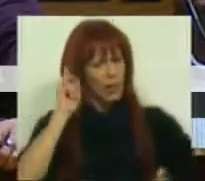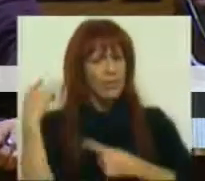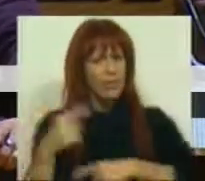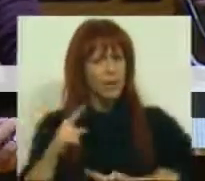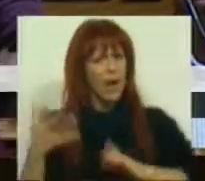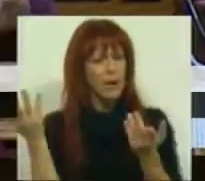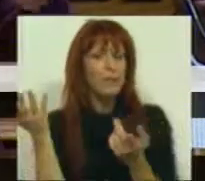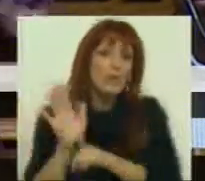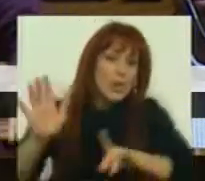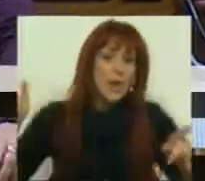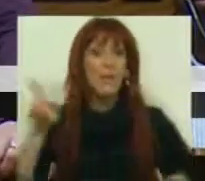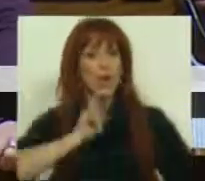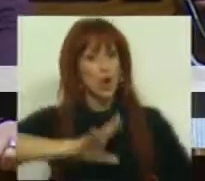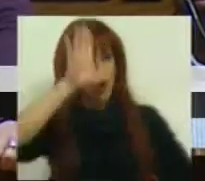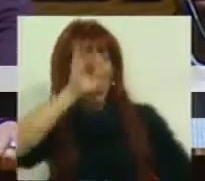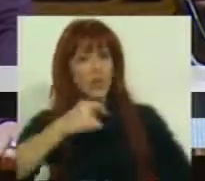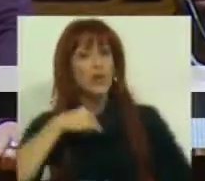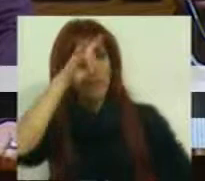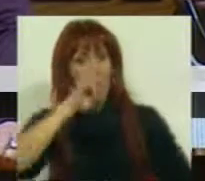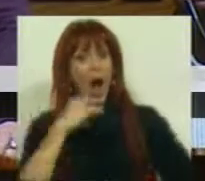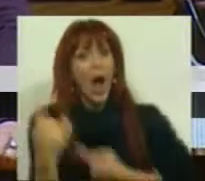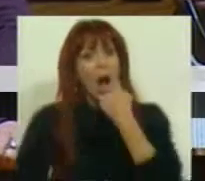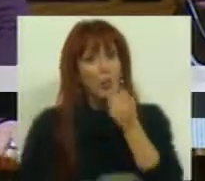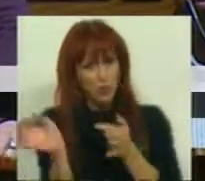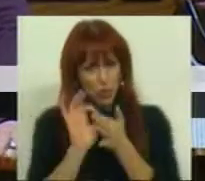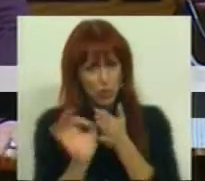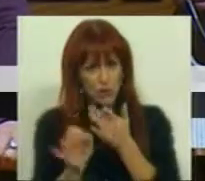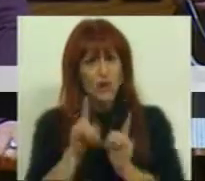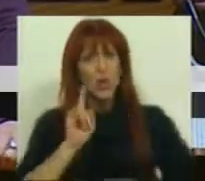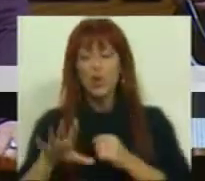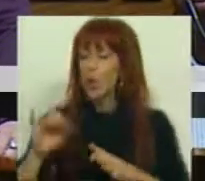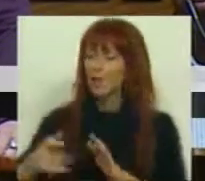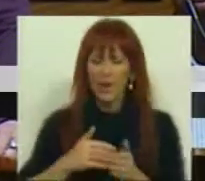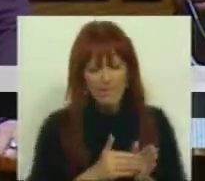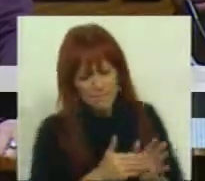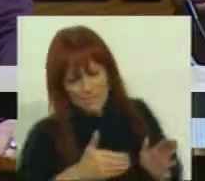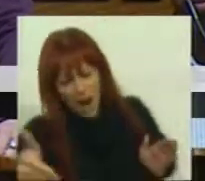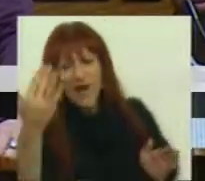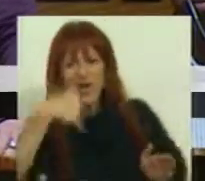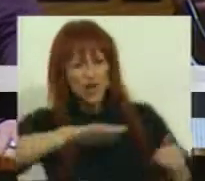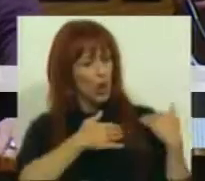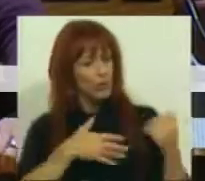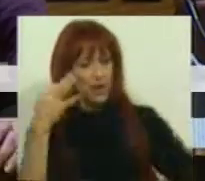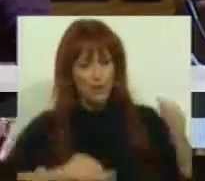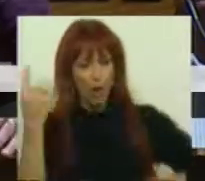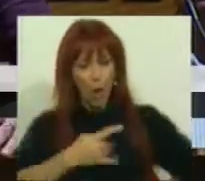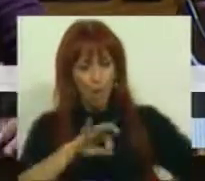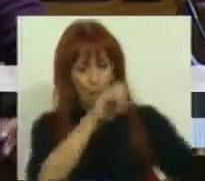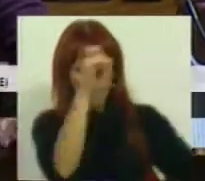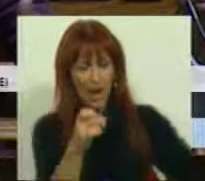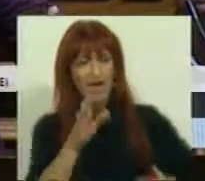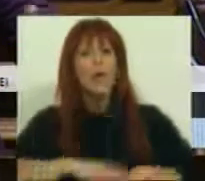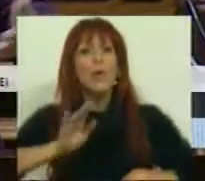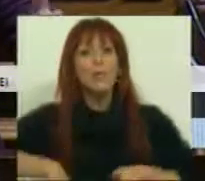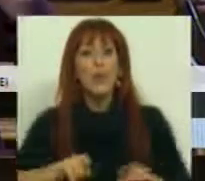relevantes, nomeadamente, e a Sra. Ministra invocou aqui alguns dos aspectos, nomeadamente quando alarga a competência dos julgados de paz em